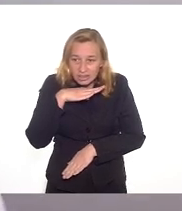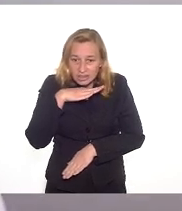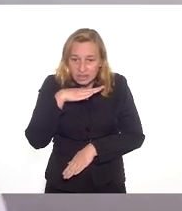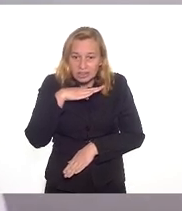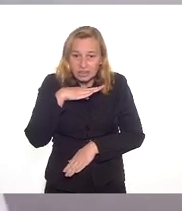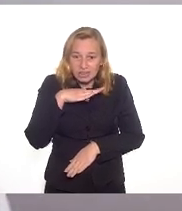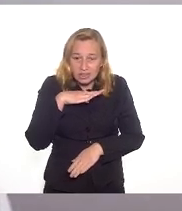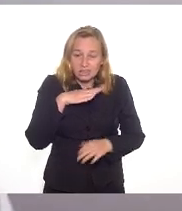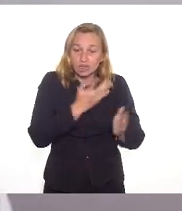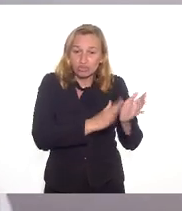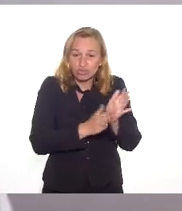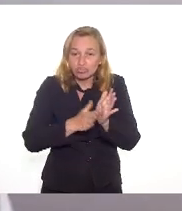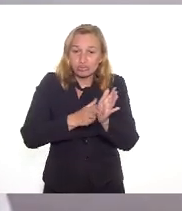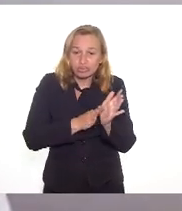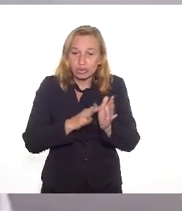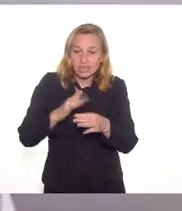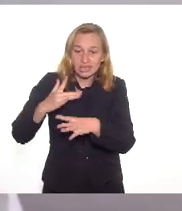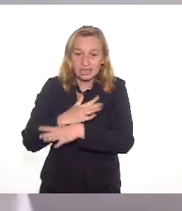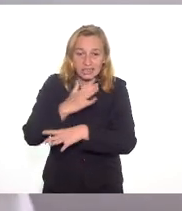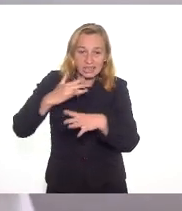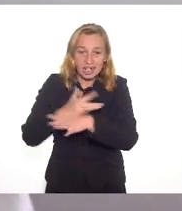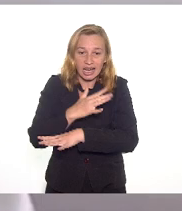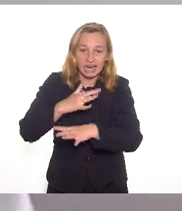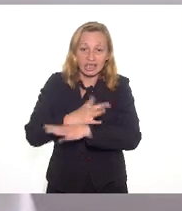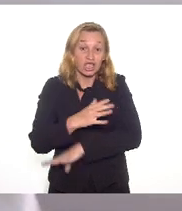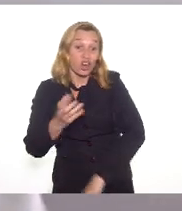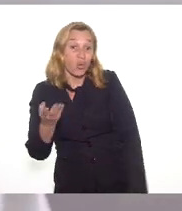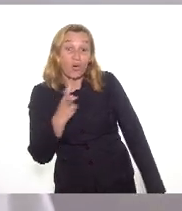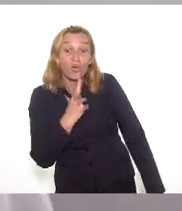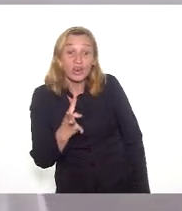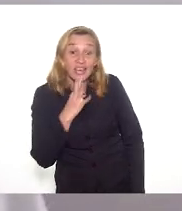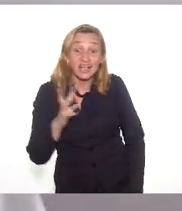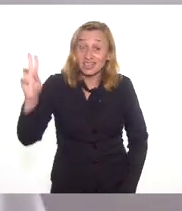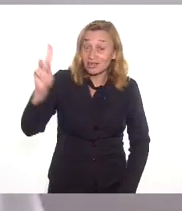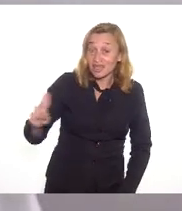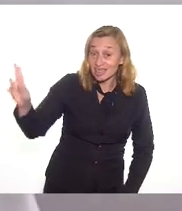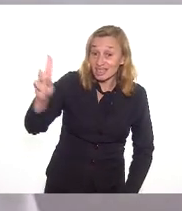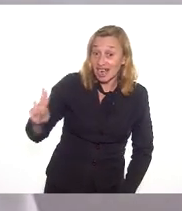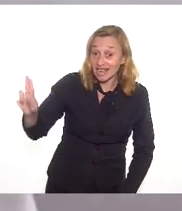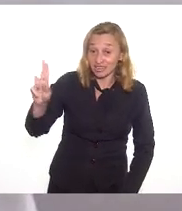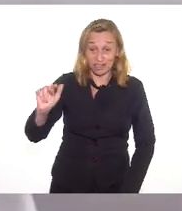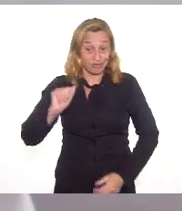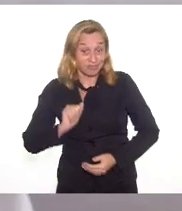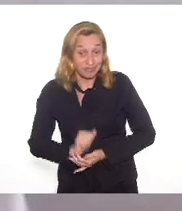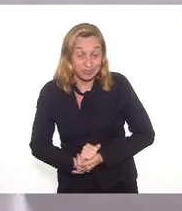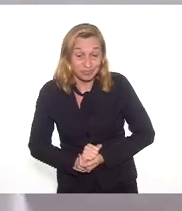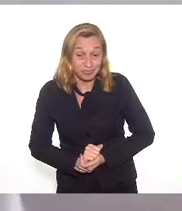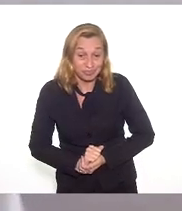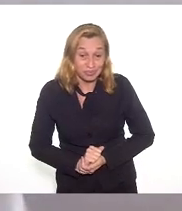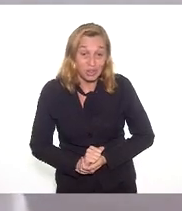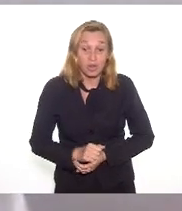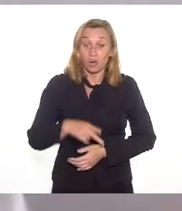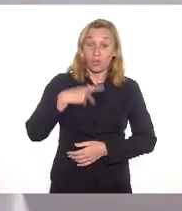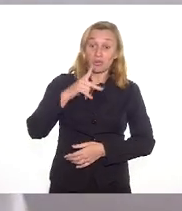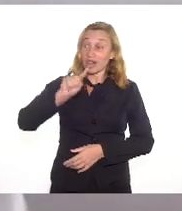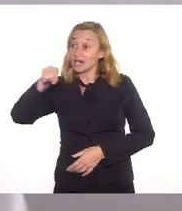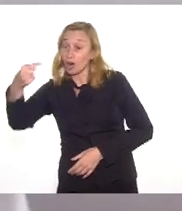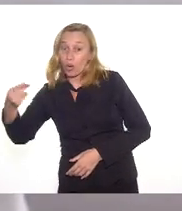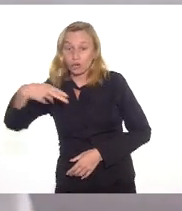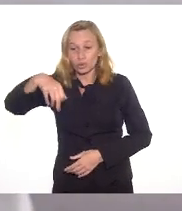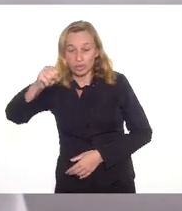aula sobre a cidade e nessa universidade é o reitor. Como dizia outro